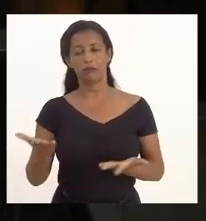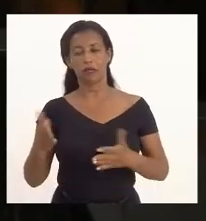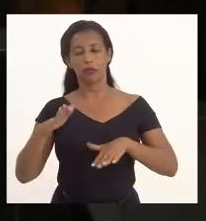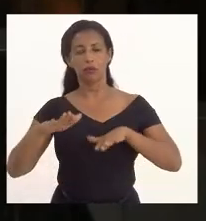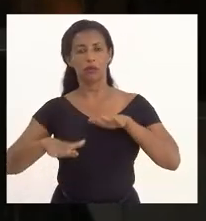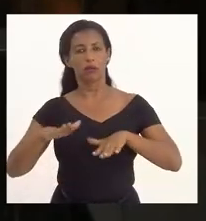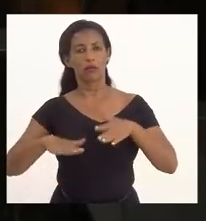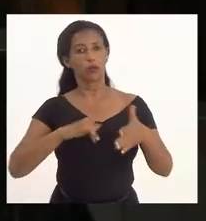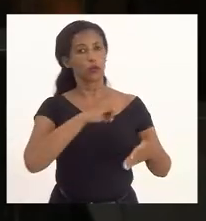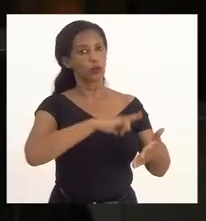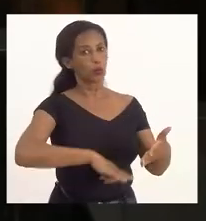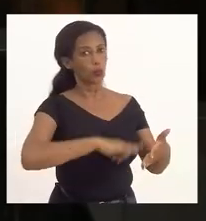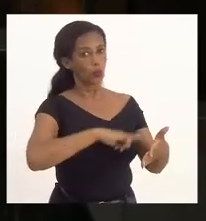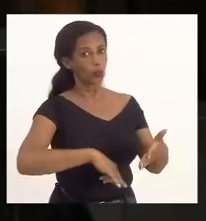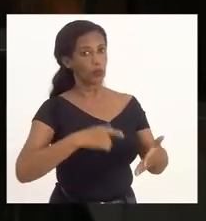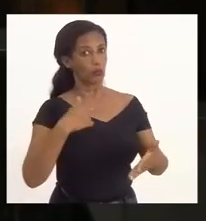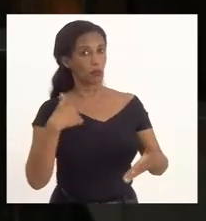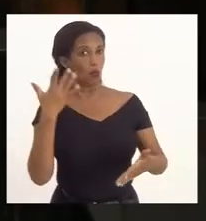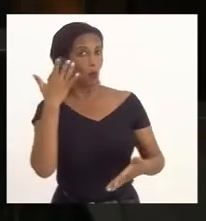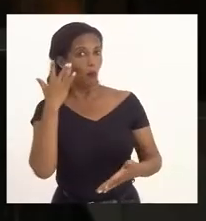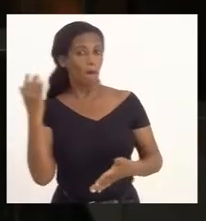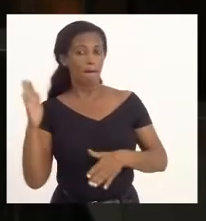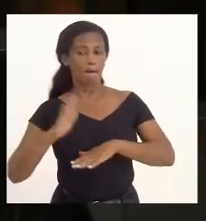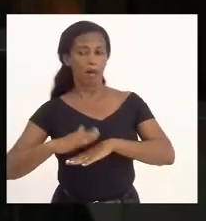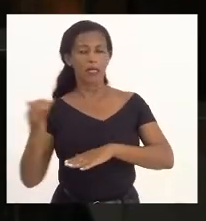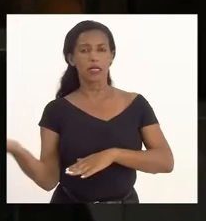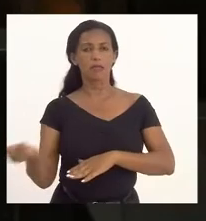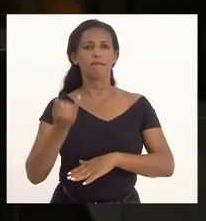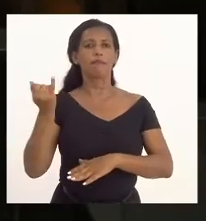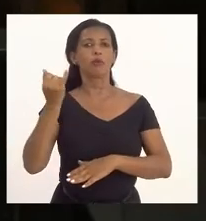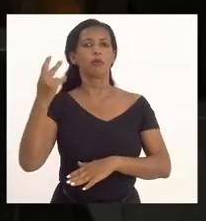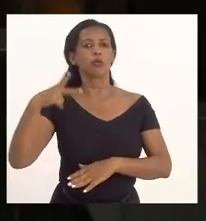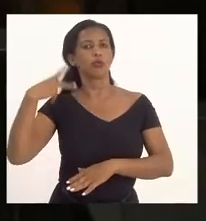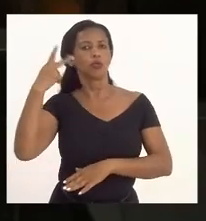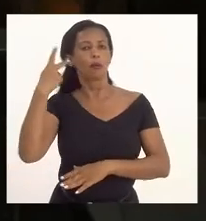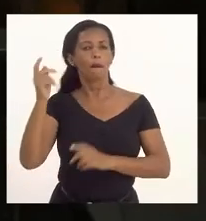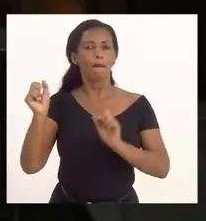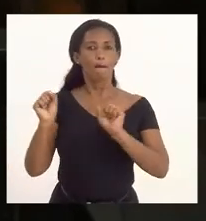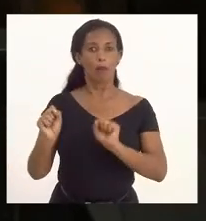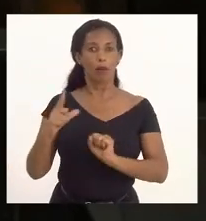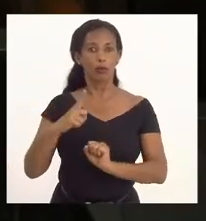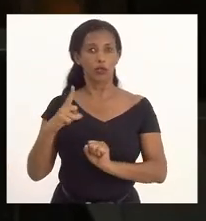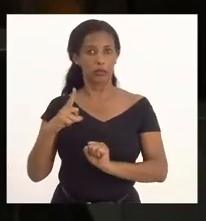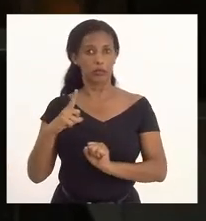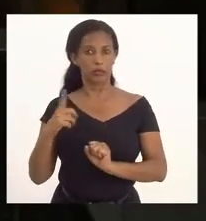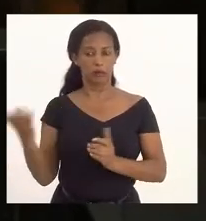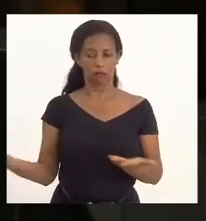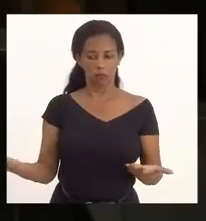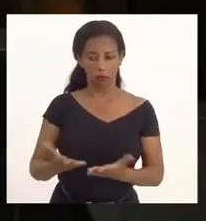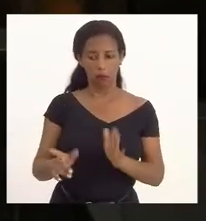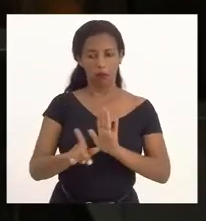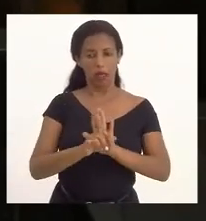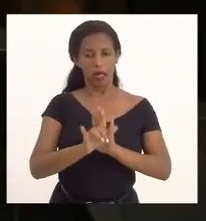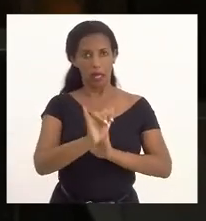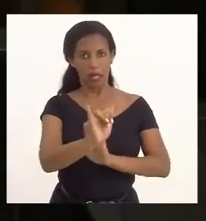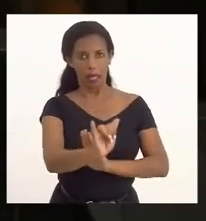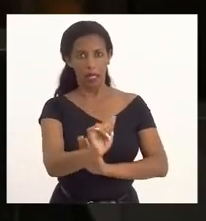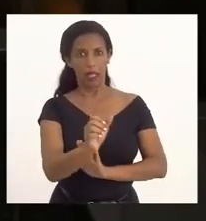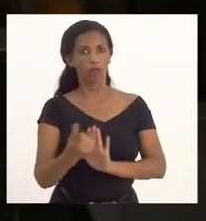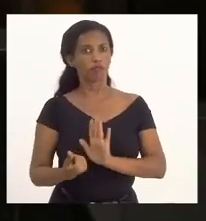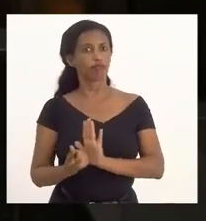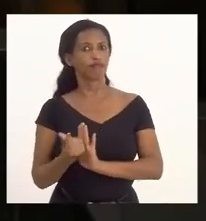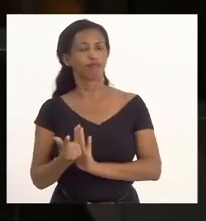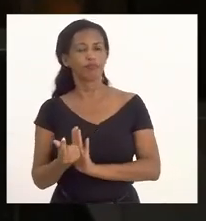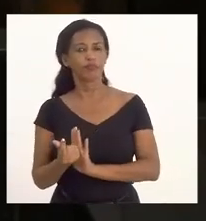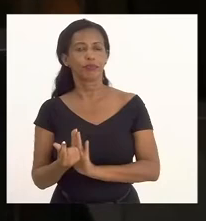o documento que eu considere mais importante que o Parlamento possa ter à mãos é a lei orçamentária, que